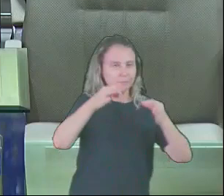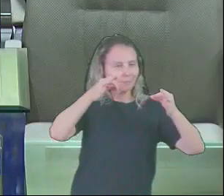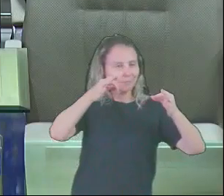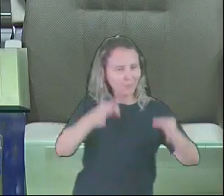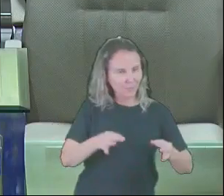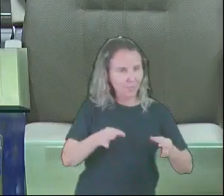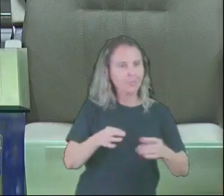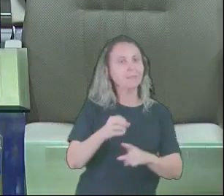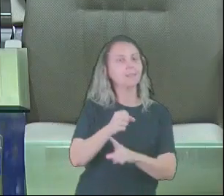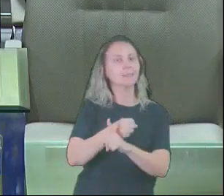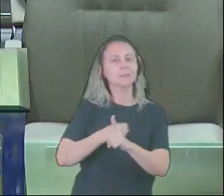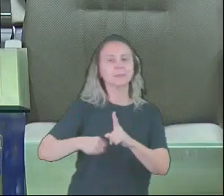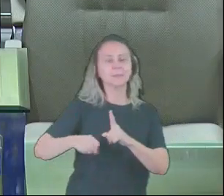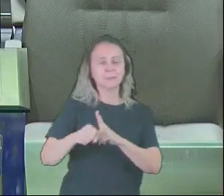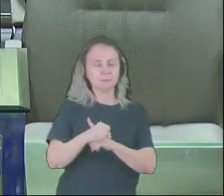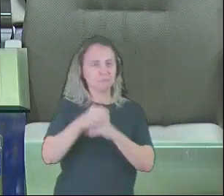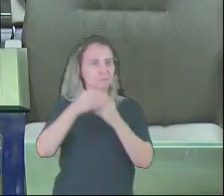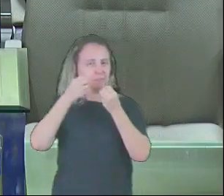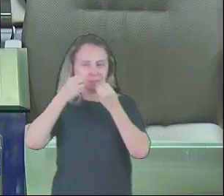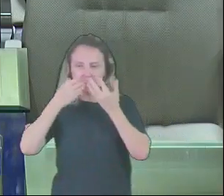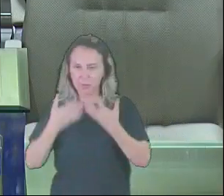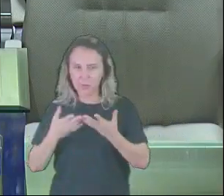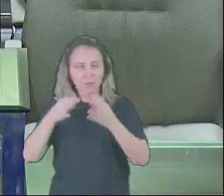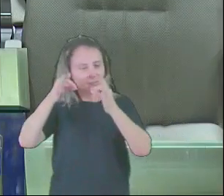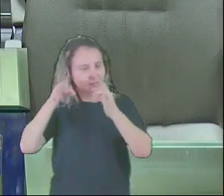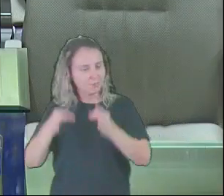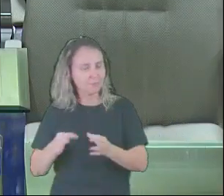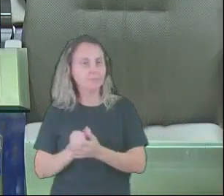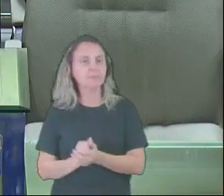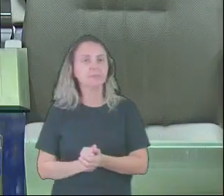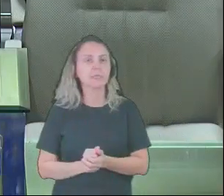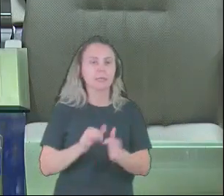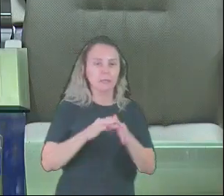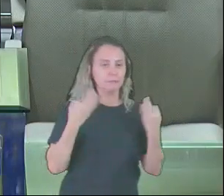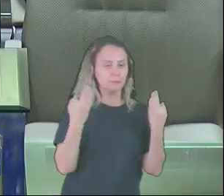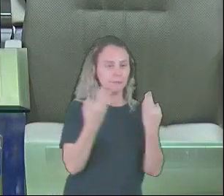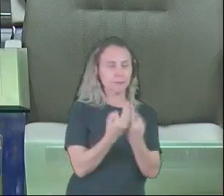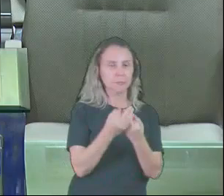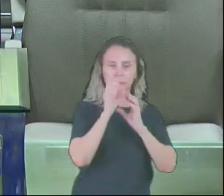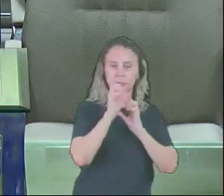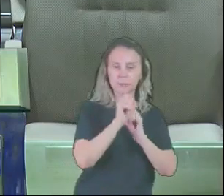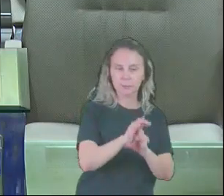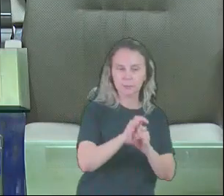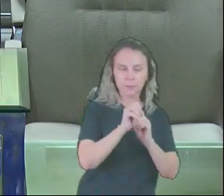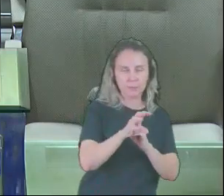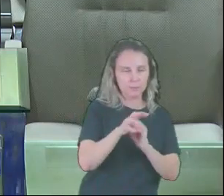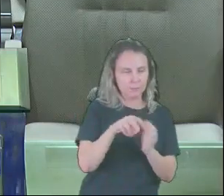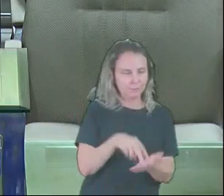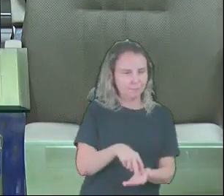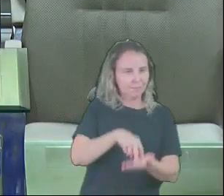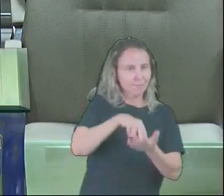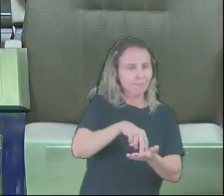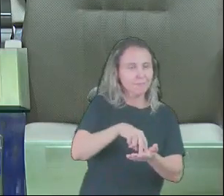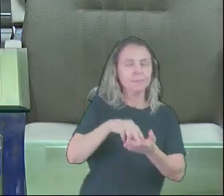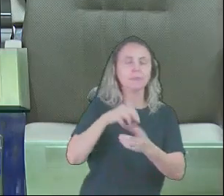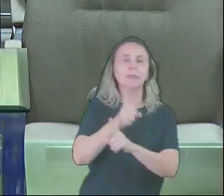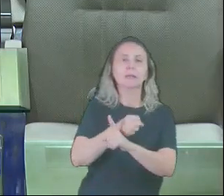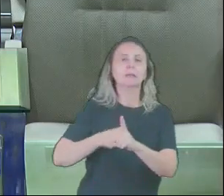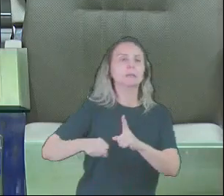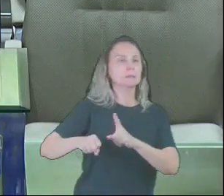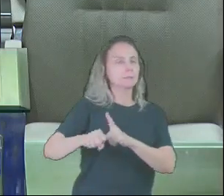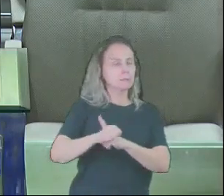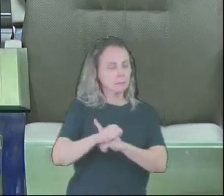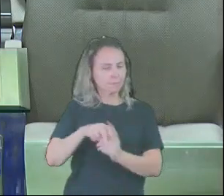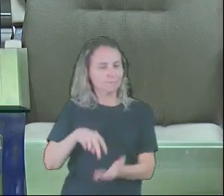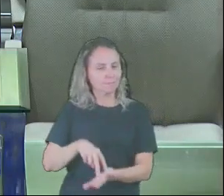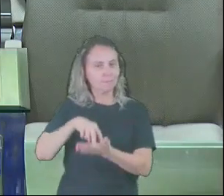que tem um educação enraizada nós teremos uma sociedade enraizada também mas quando a uma banca